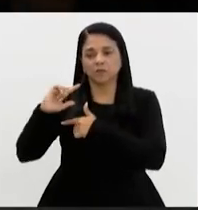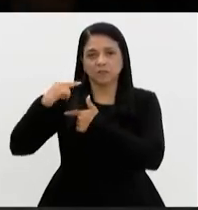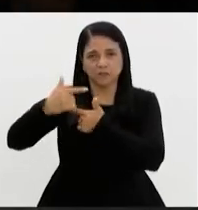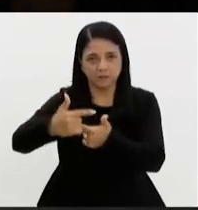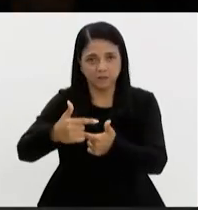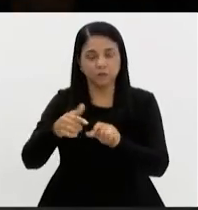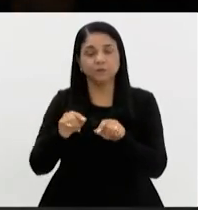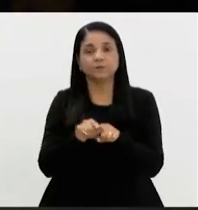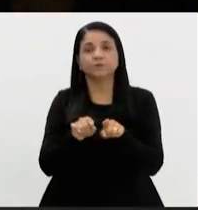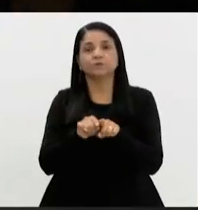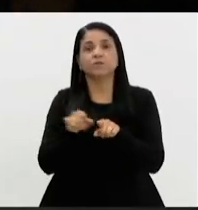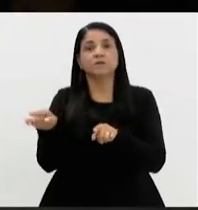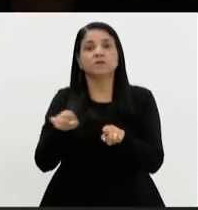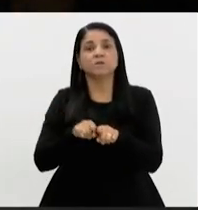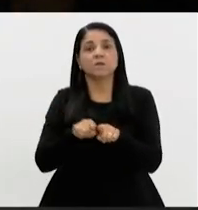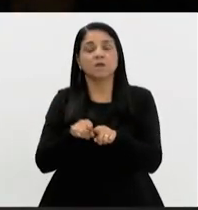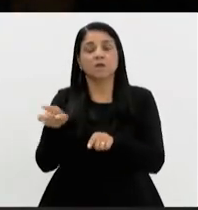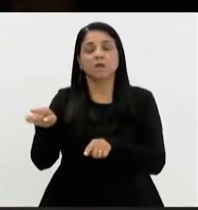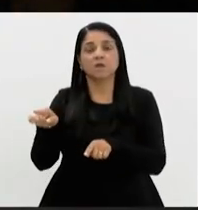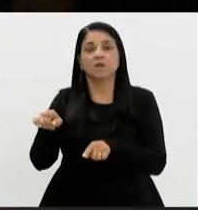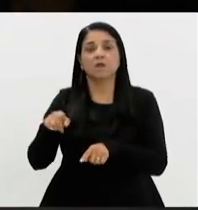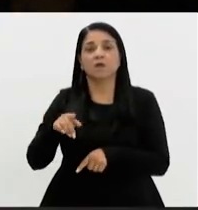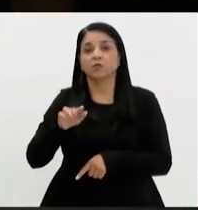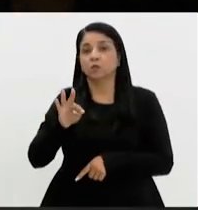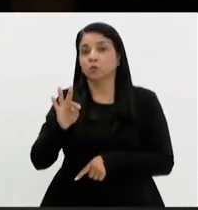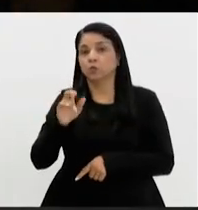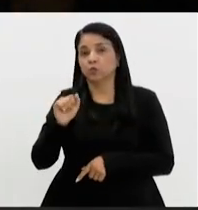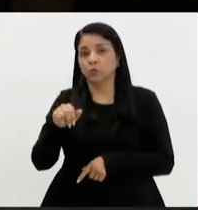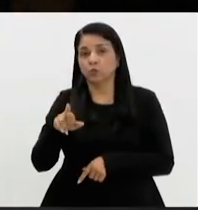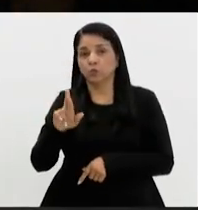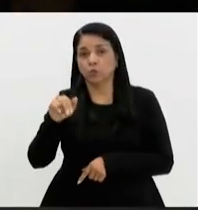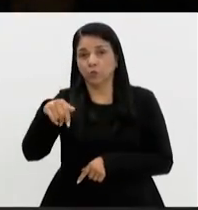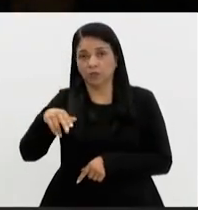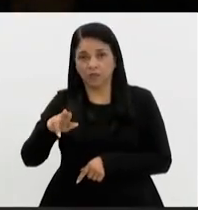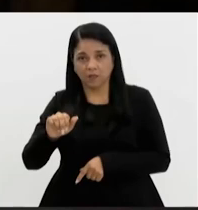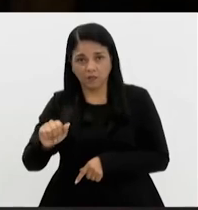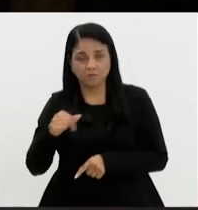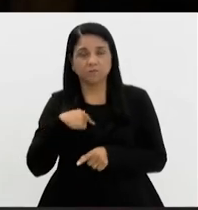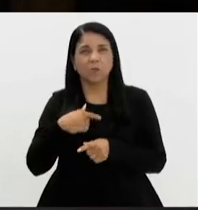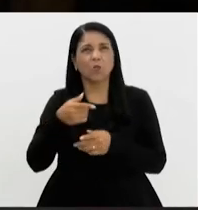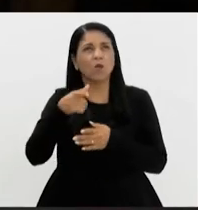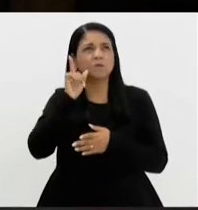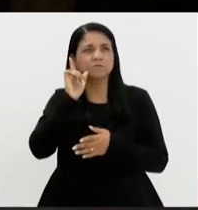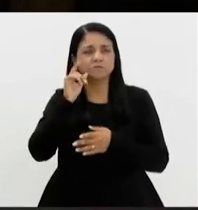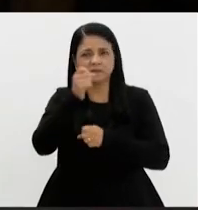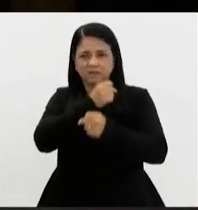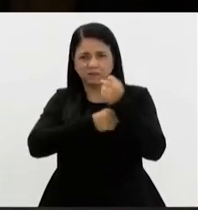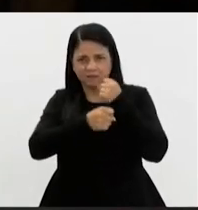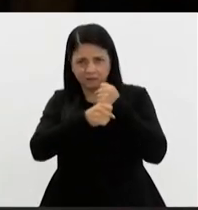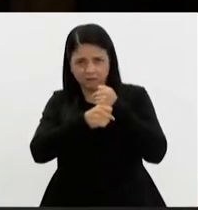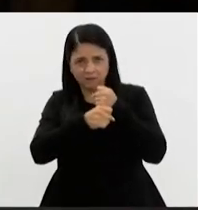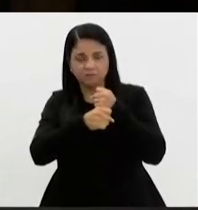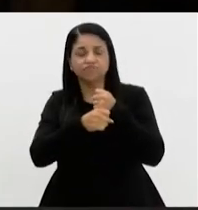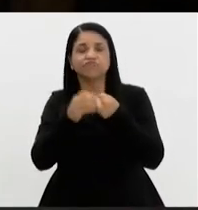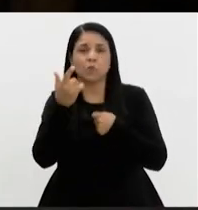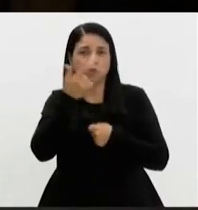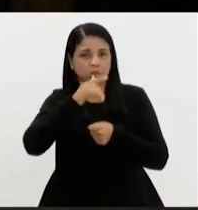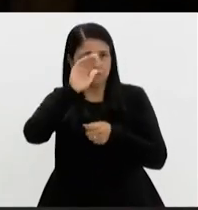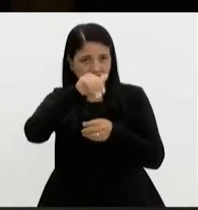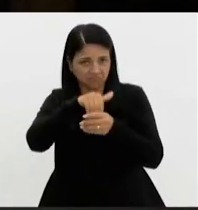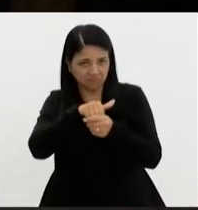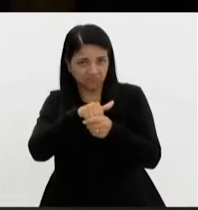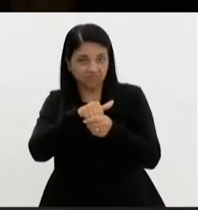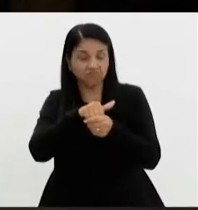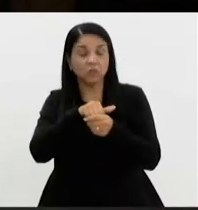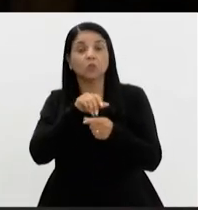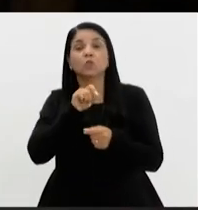o presidente erdogan se elegeu o ano reelegeu o ano passado e sobram portanto uma